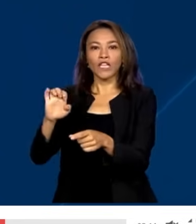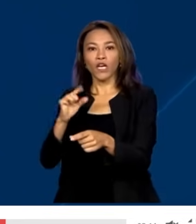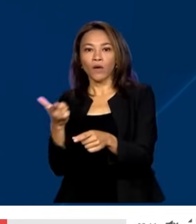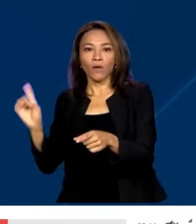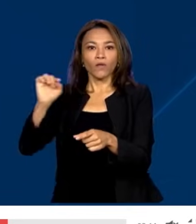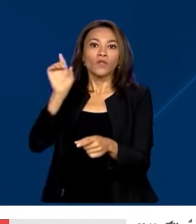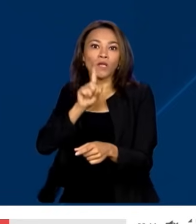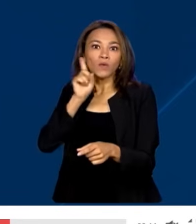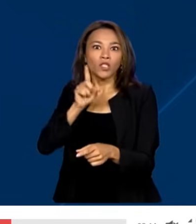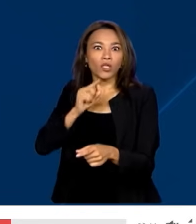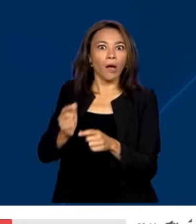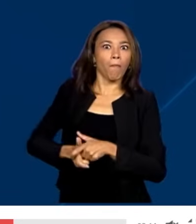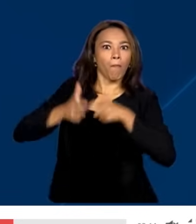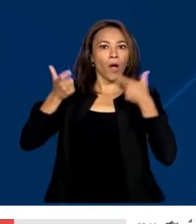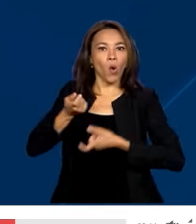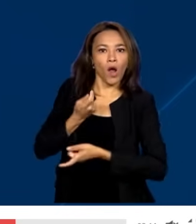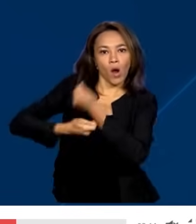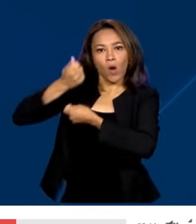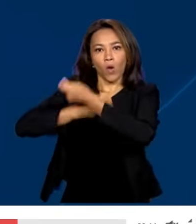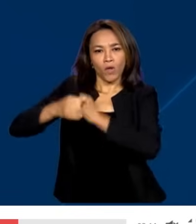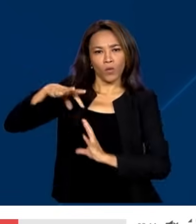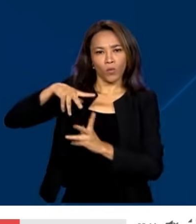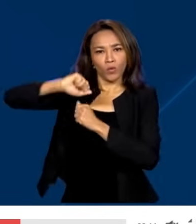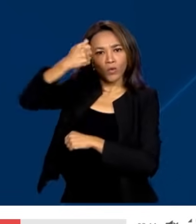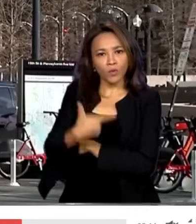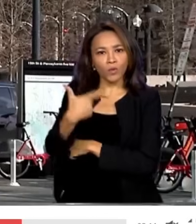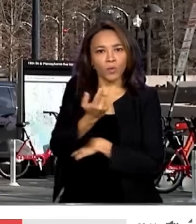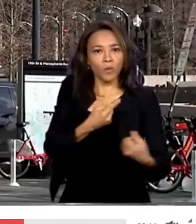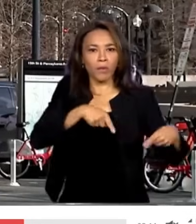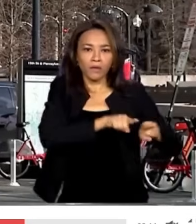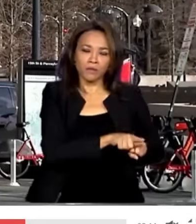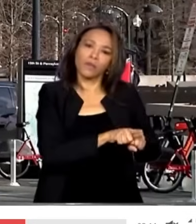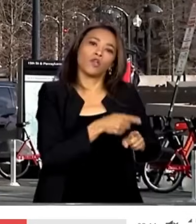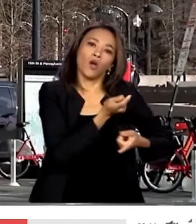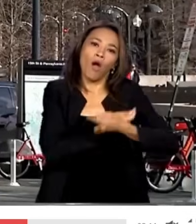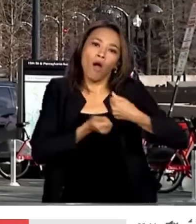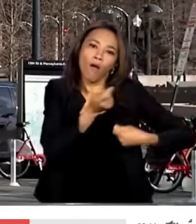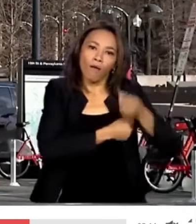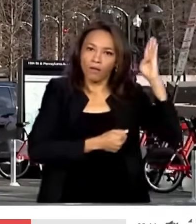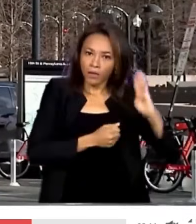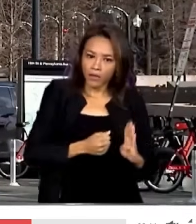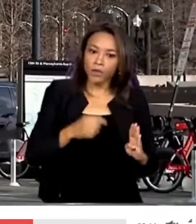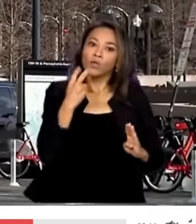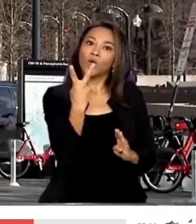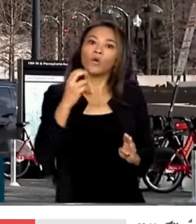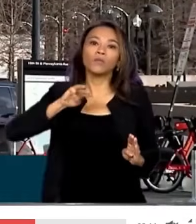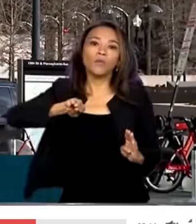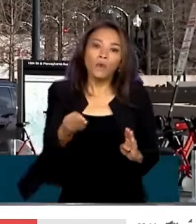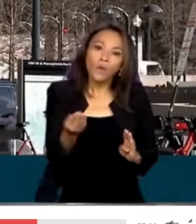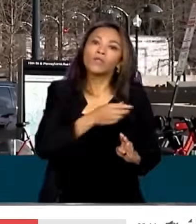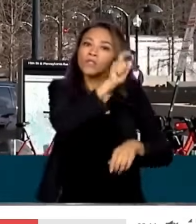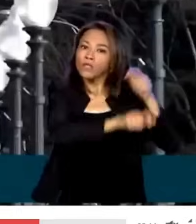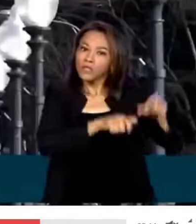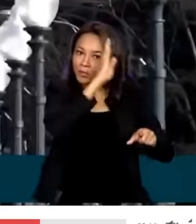e é um momento em que o nosso país vê se descortinar uma nova era Jou